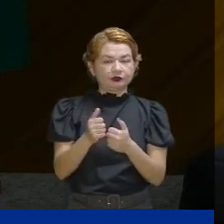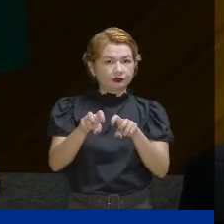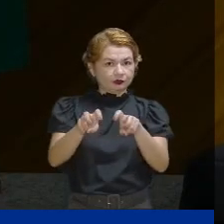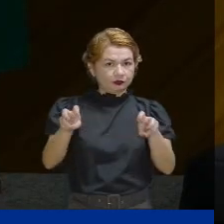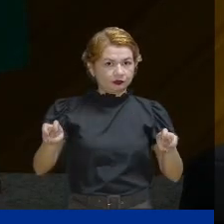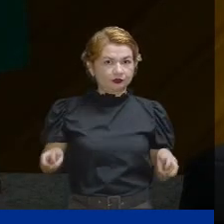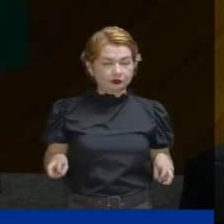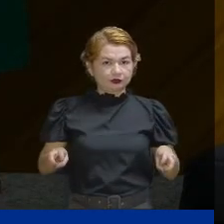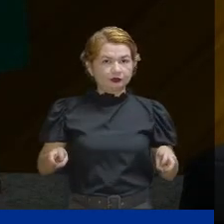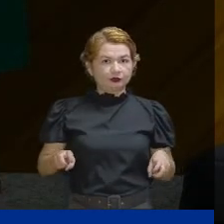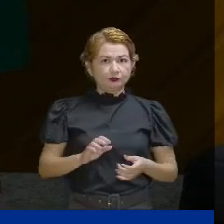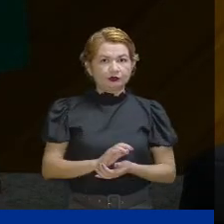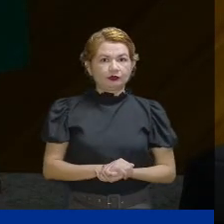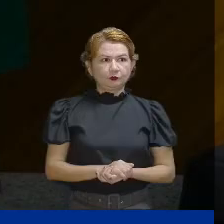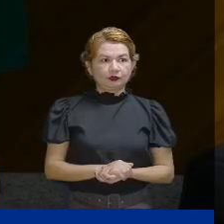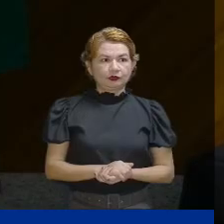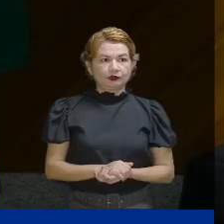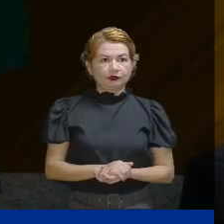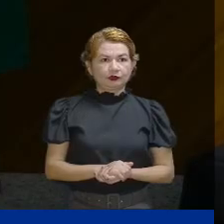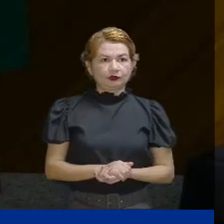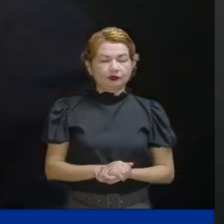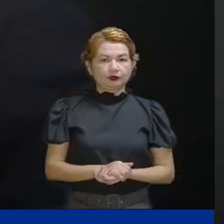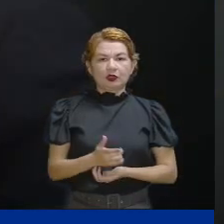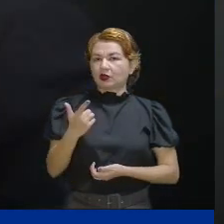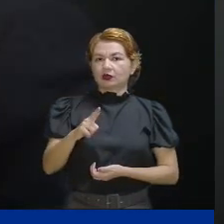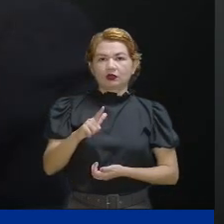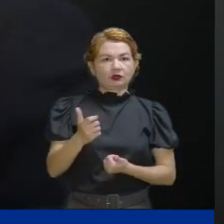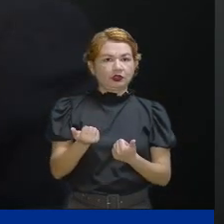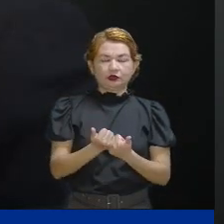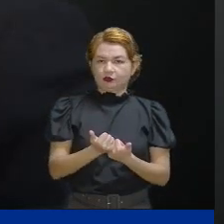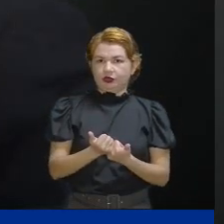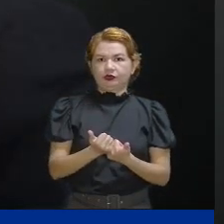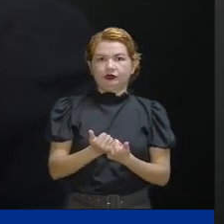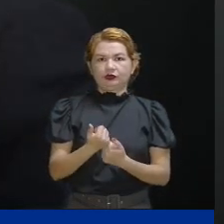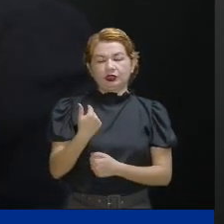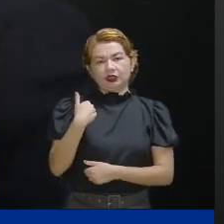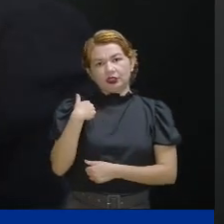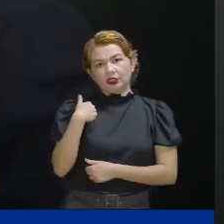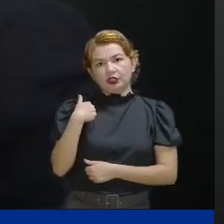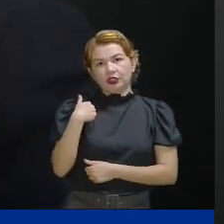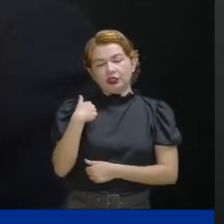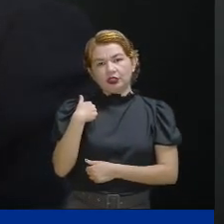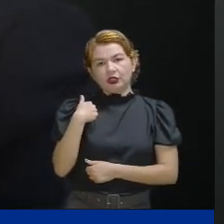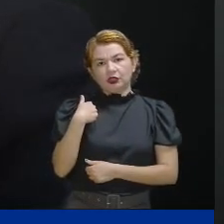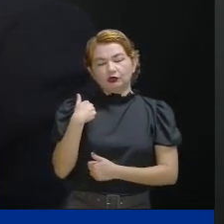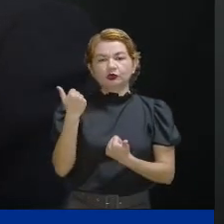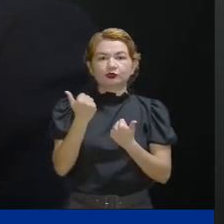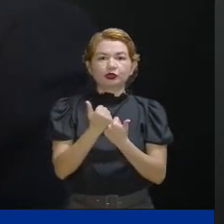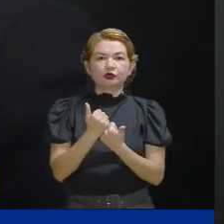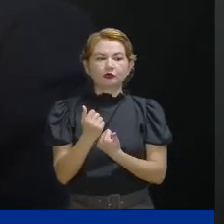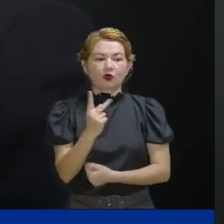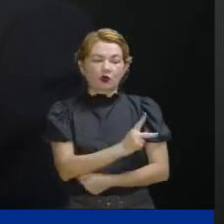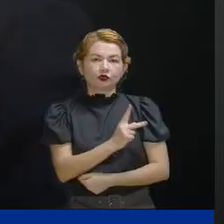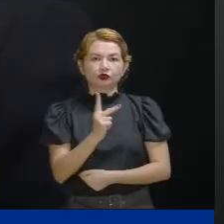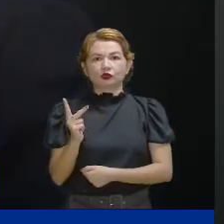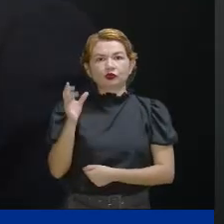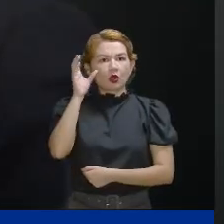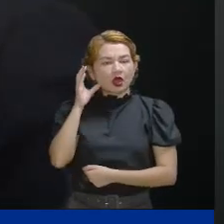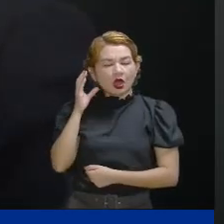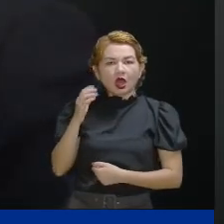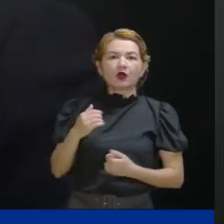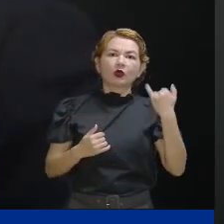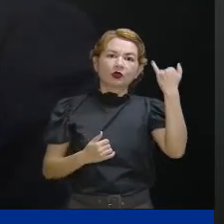composição? Eu sou o substituto aqui, não há substituto. Eu sou o substituto dos dois. Nós não temos